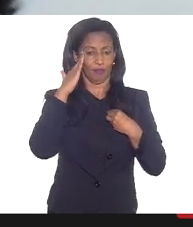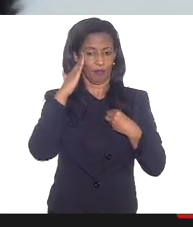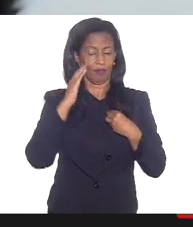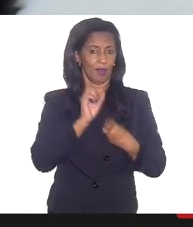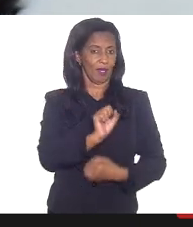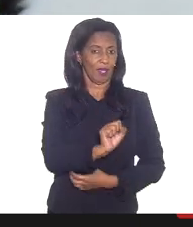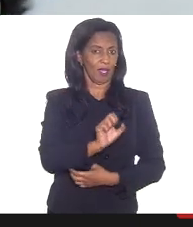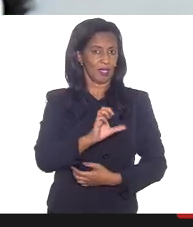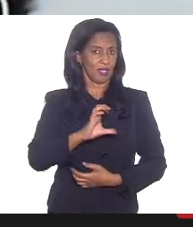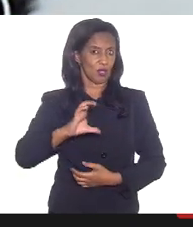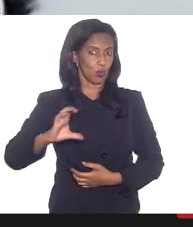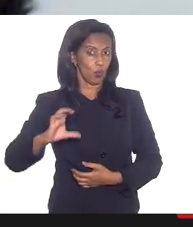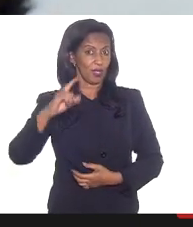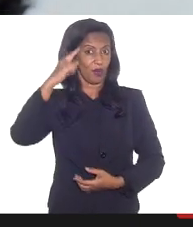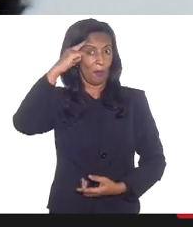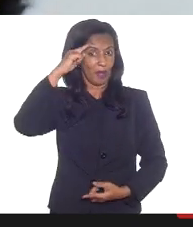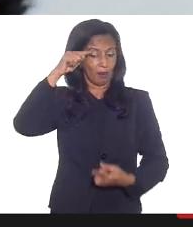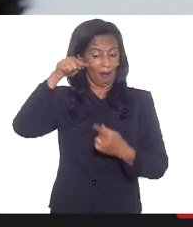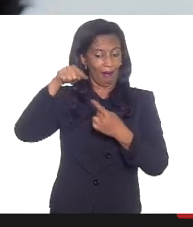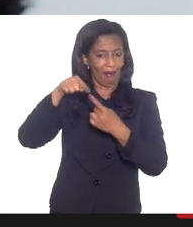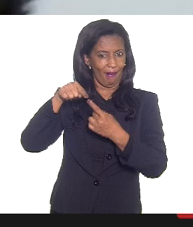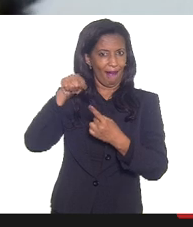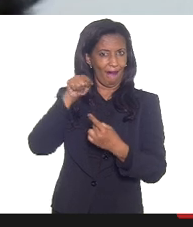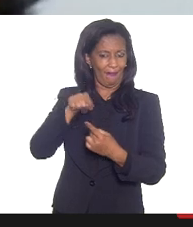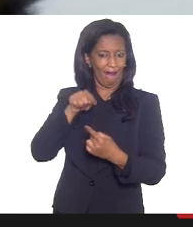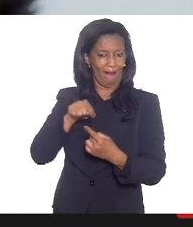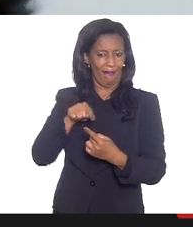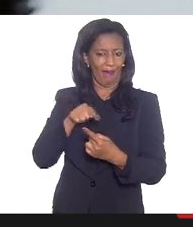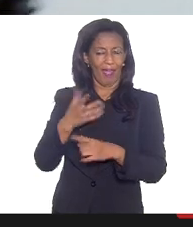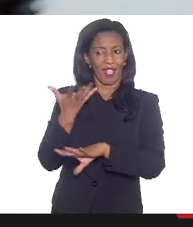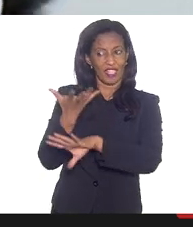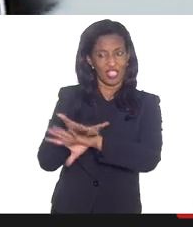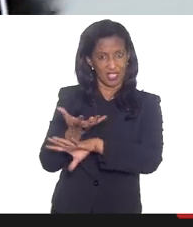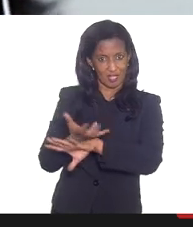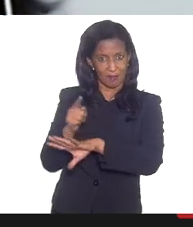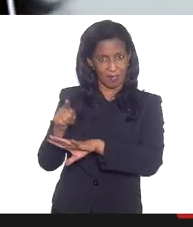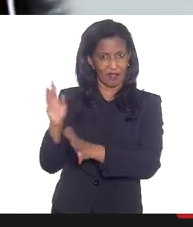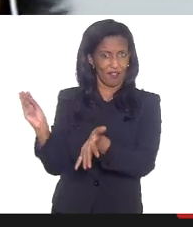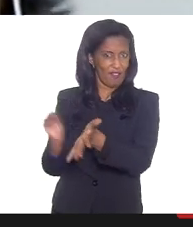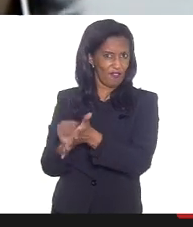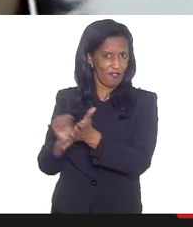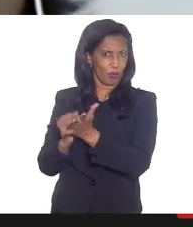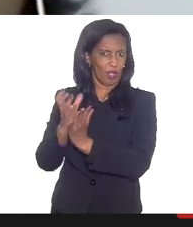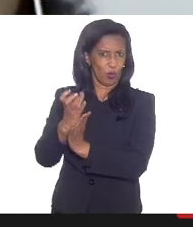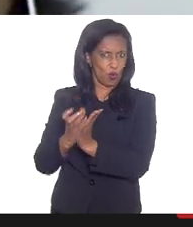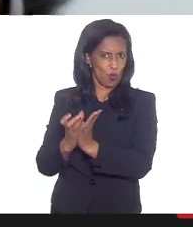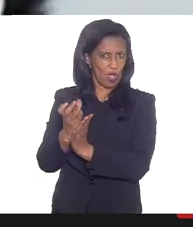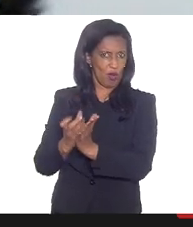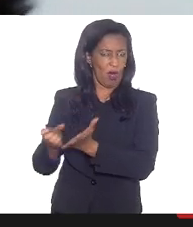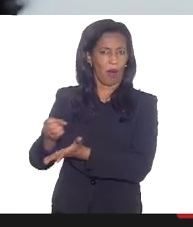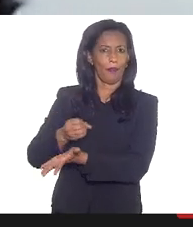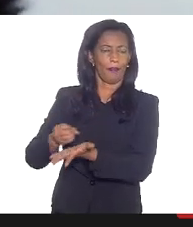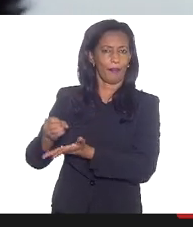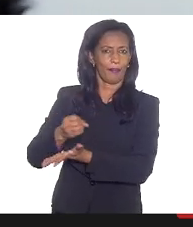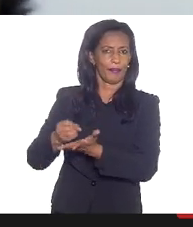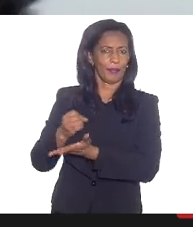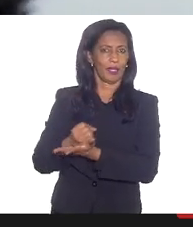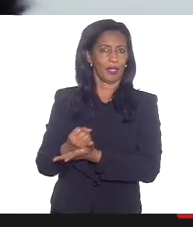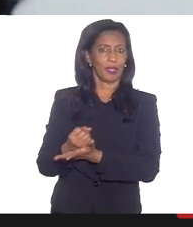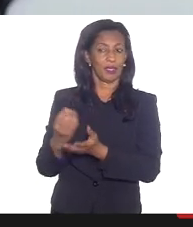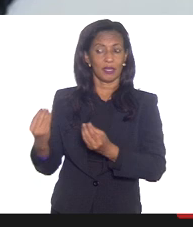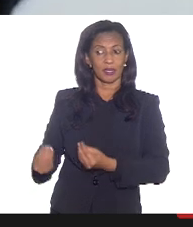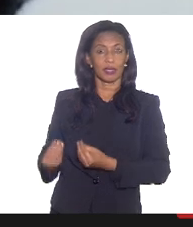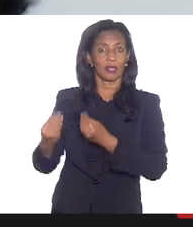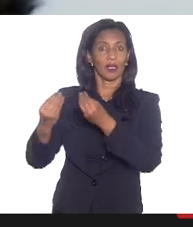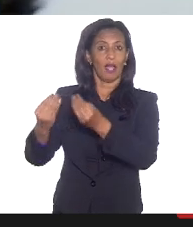SEDUC tem um pensamento assim, essas disciplinas que vão faltar no currículo básico serão aplicadas